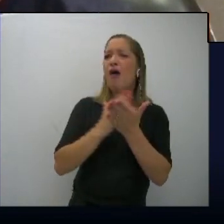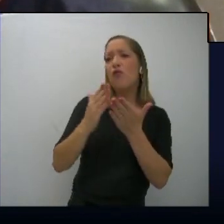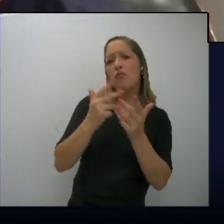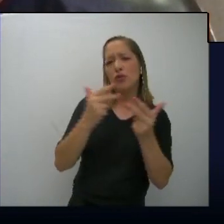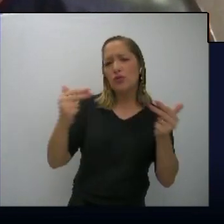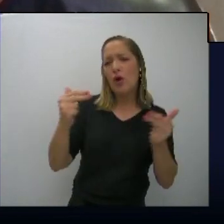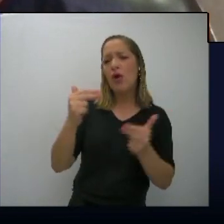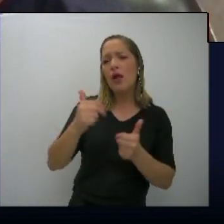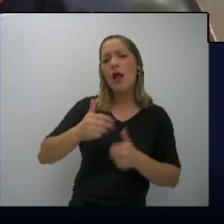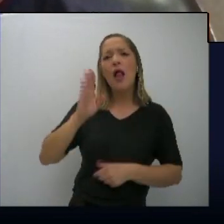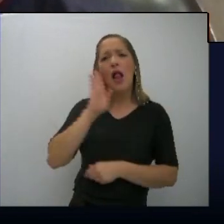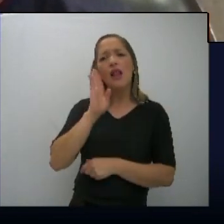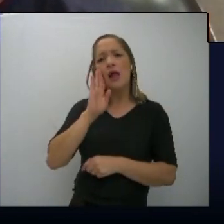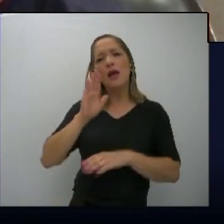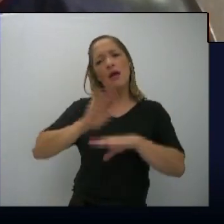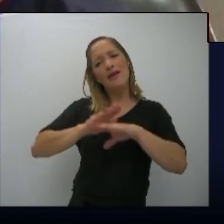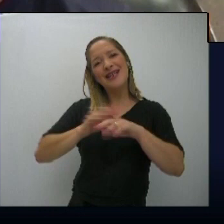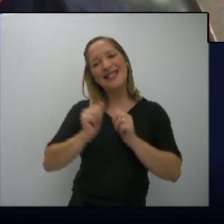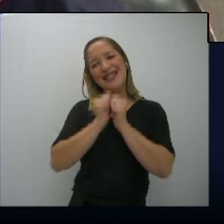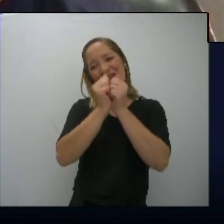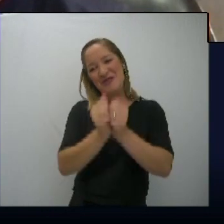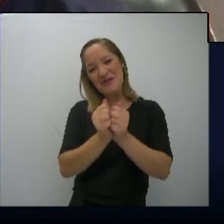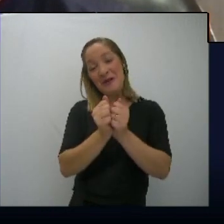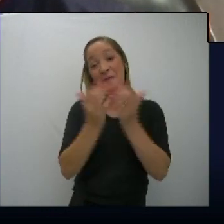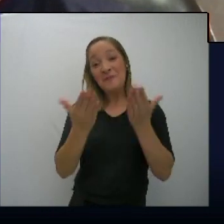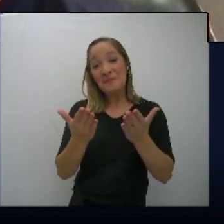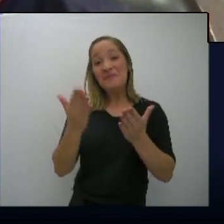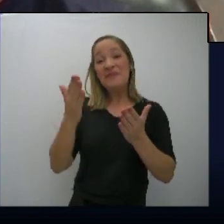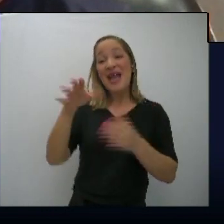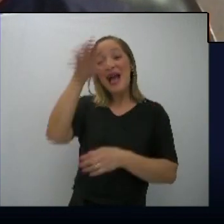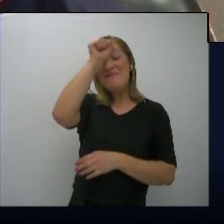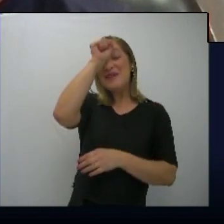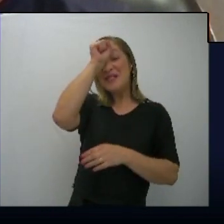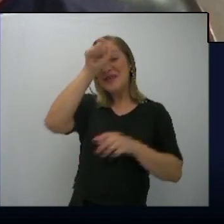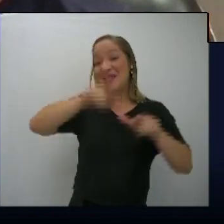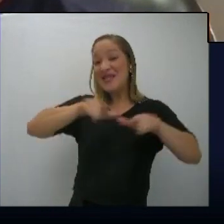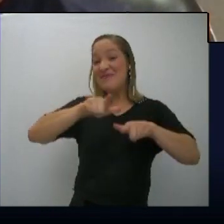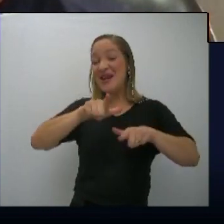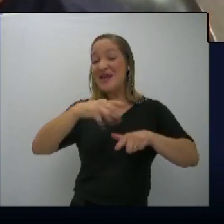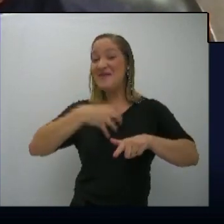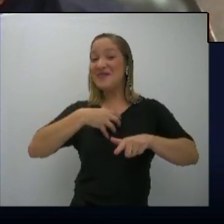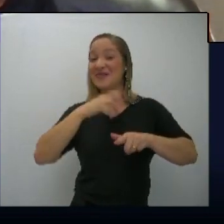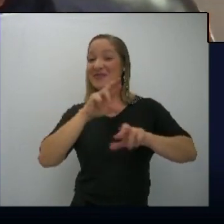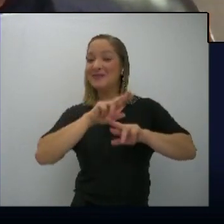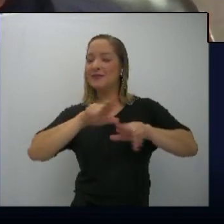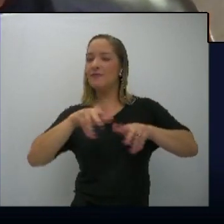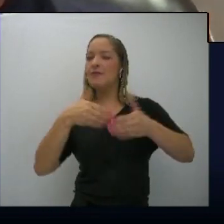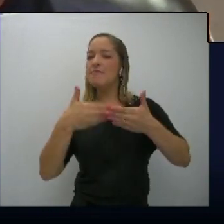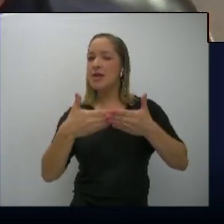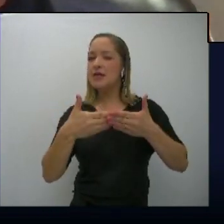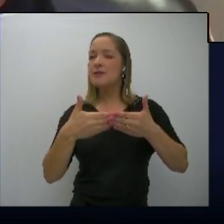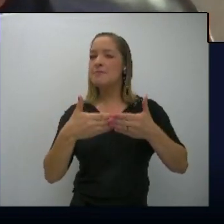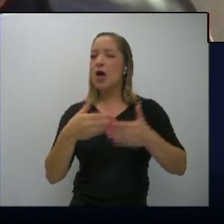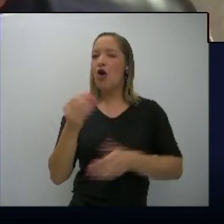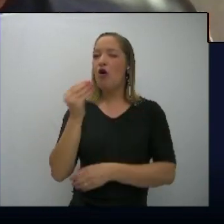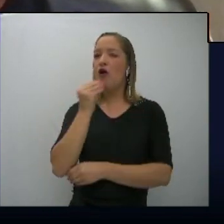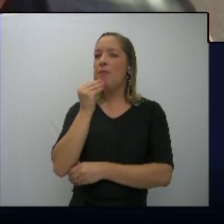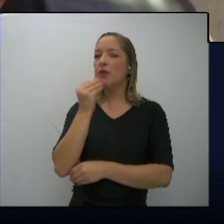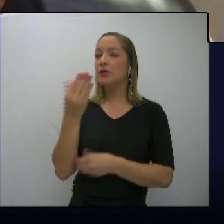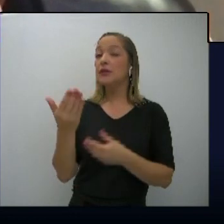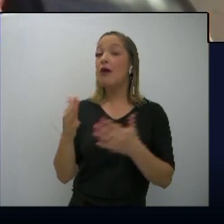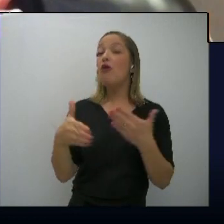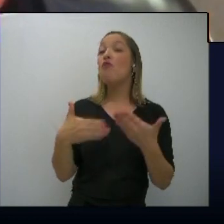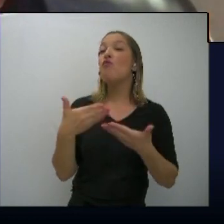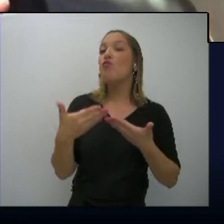não só a gente começou a aprender a trabalhar com a Diferentemente começou a ver que oportunidades isso traz para gente no iFood aqui nessa contratar muita gente